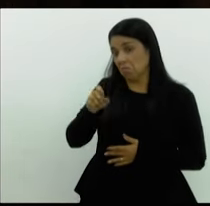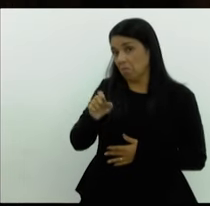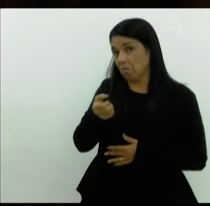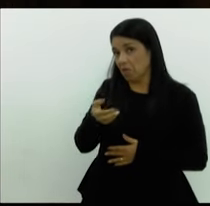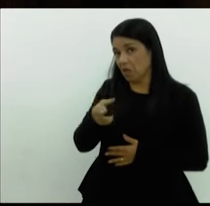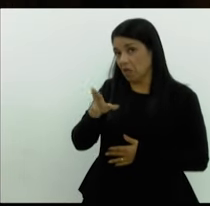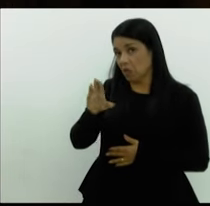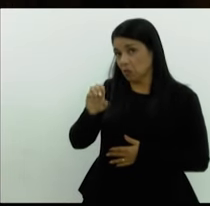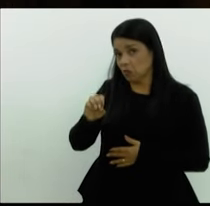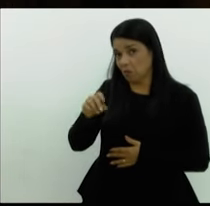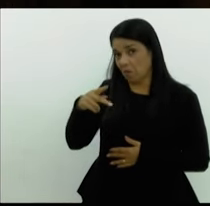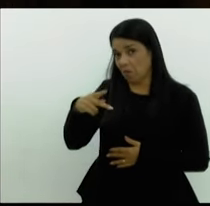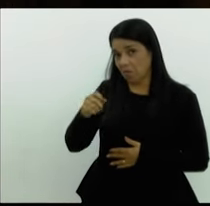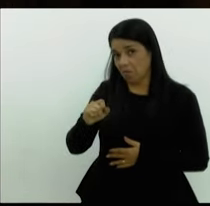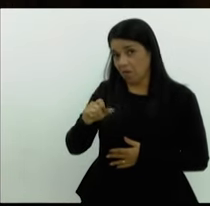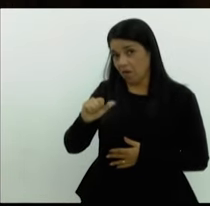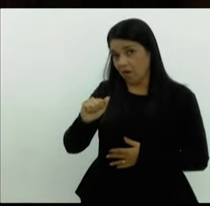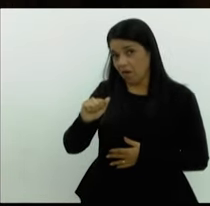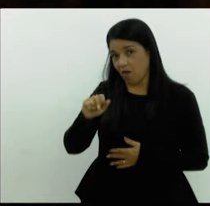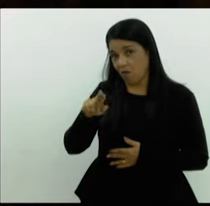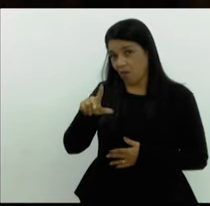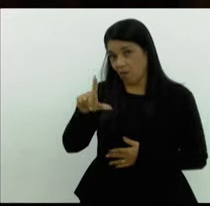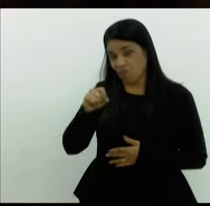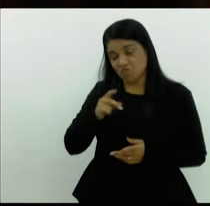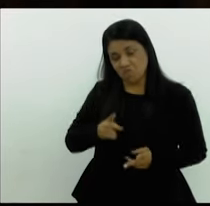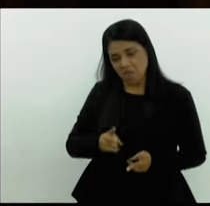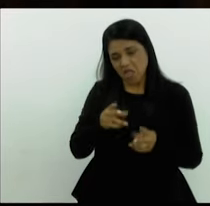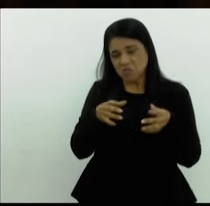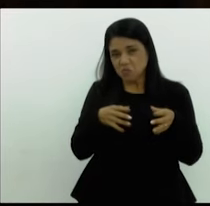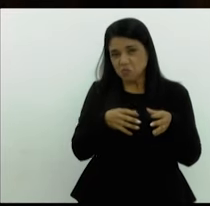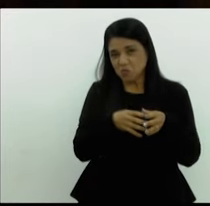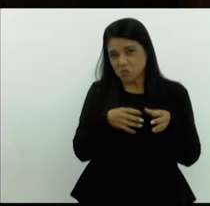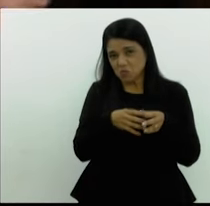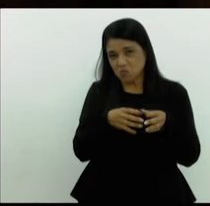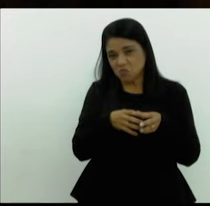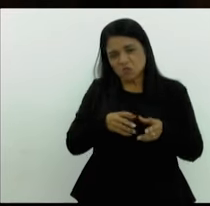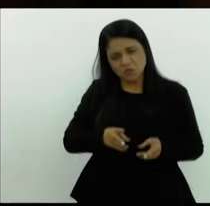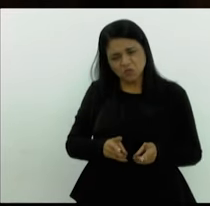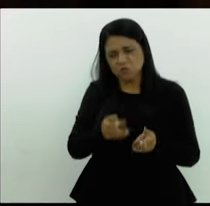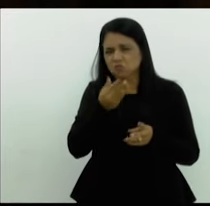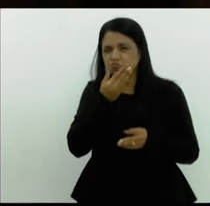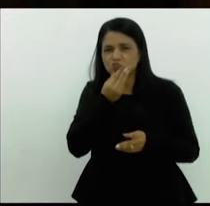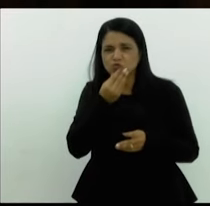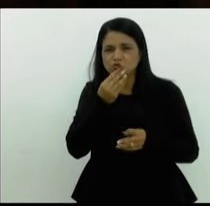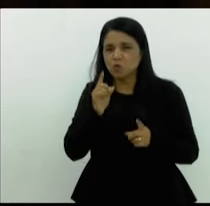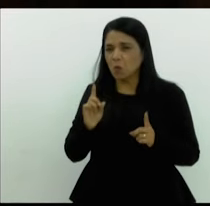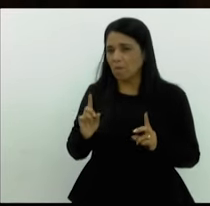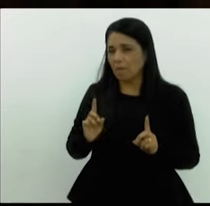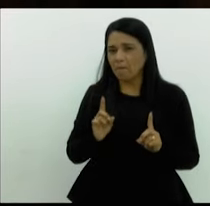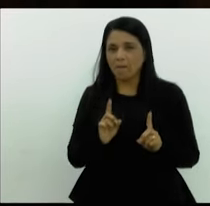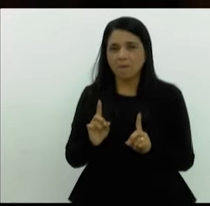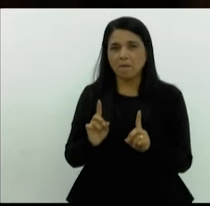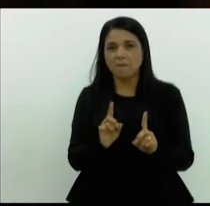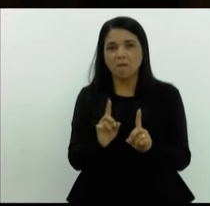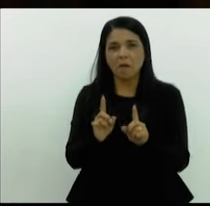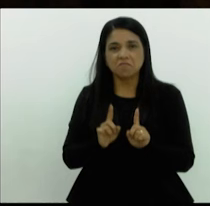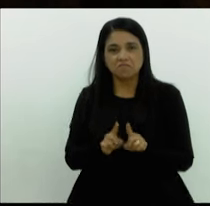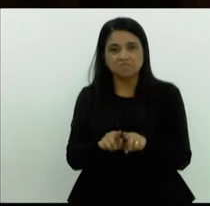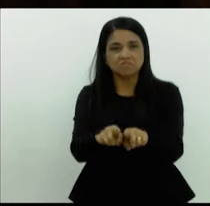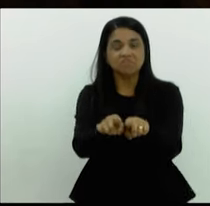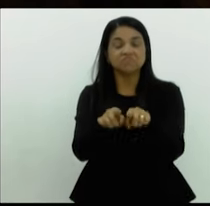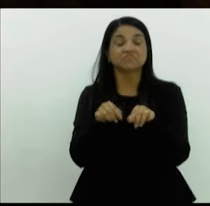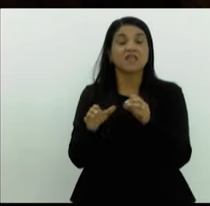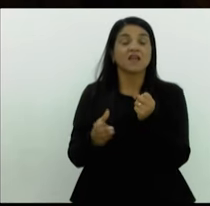que vai continuar com o mesmo grupelho, vai continuar com os mesmos meninos ao seu redor, garantindo que o prefeito,